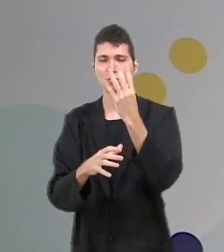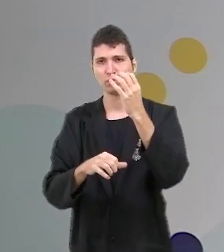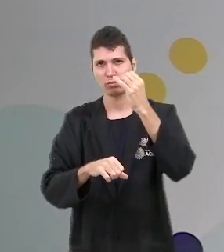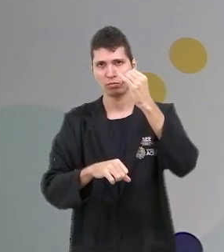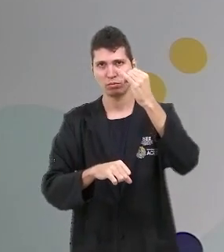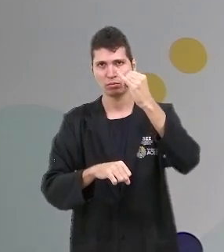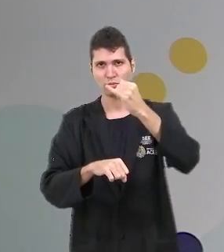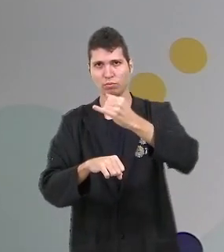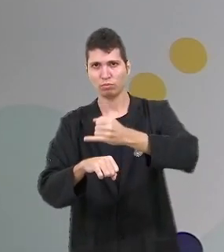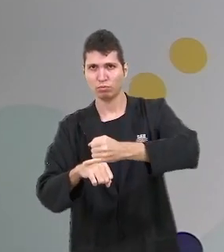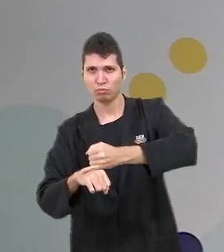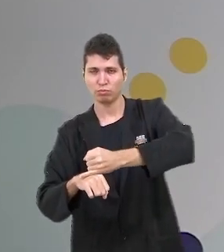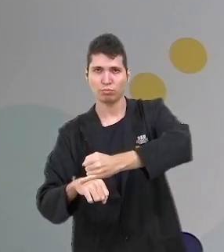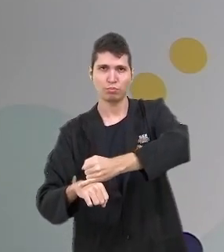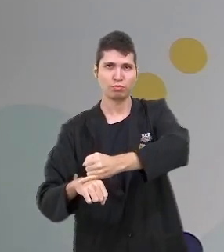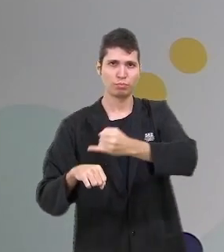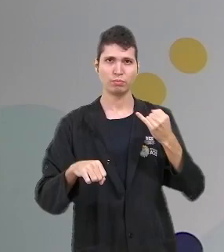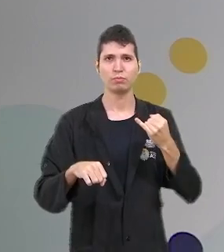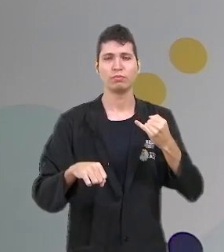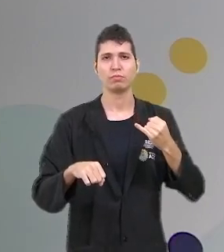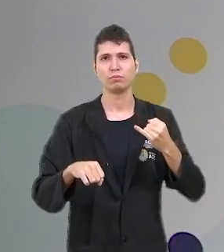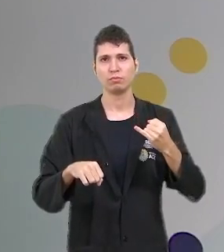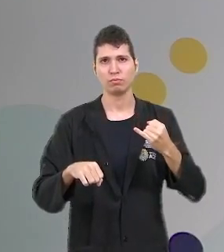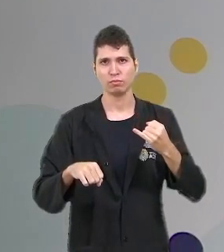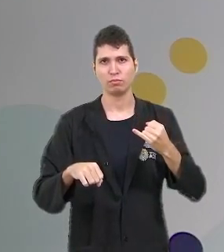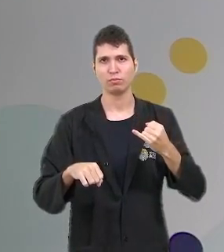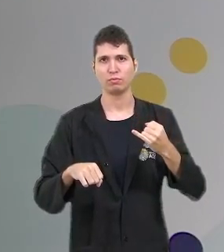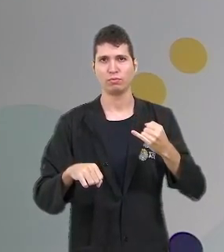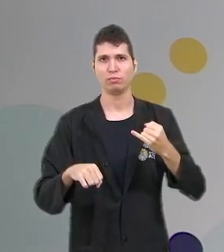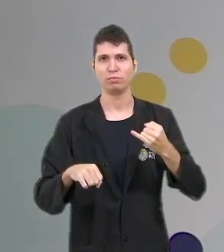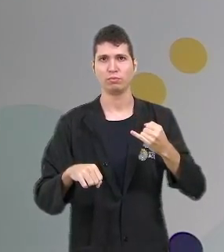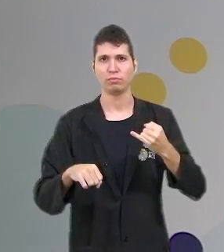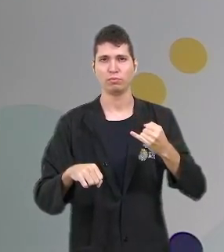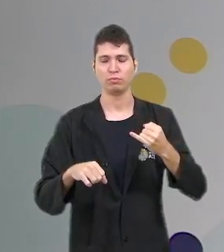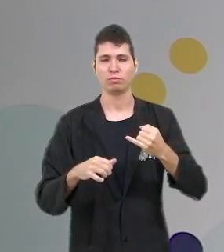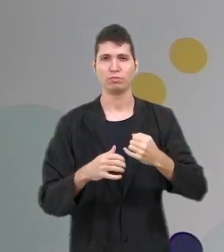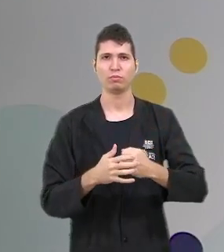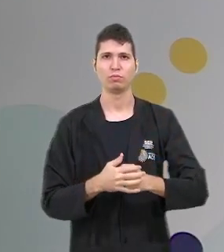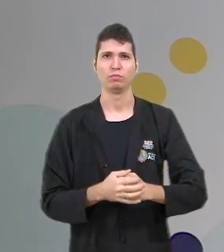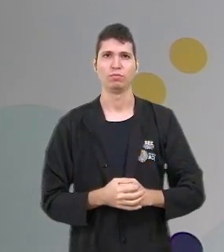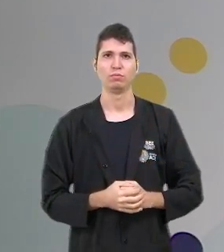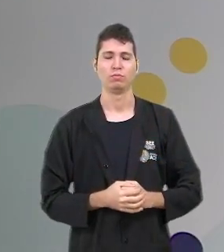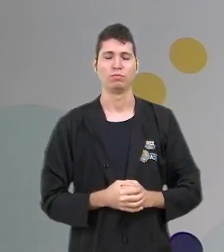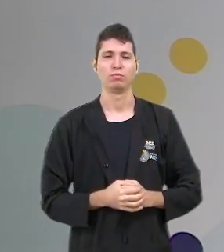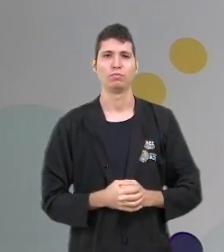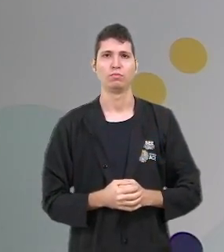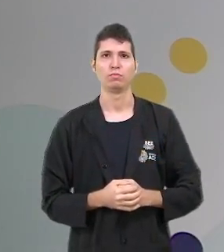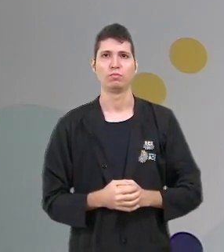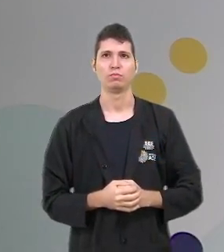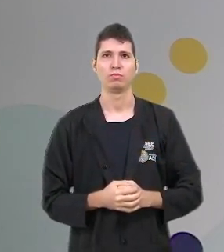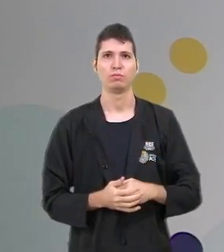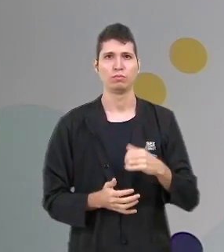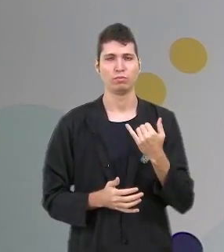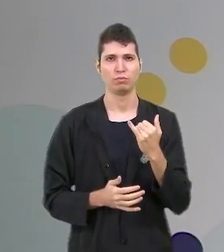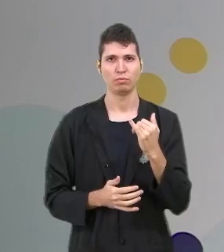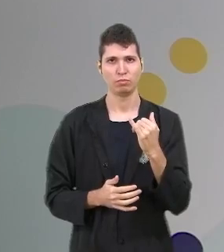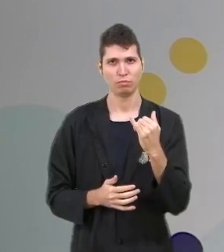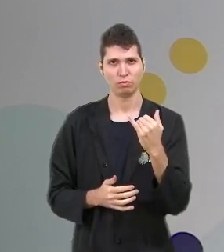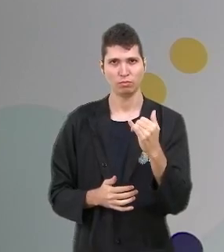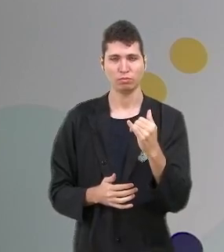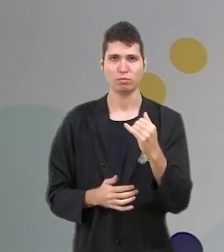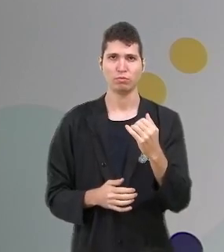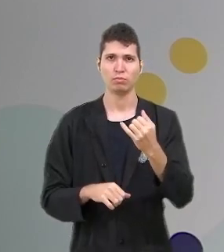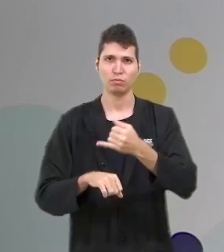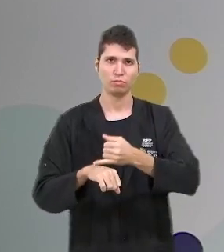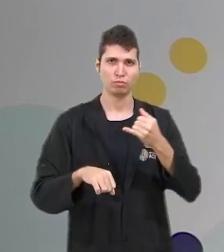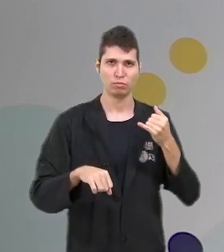seguida, lá nos produtos, vocês vão ver aí a retirada de um elétron. Então, a energia ou potencial de ionização